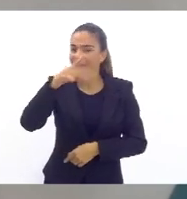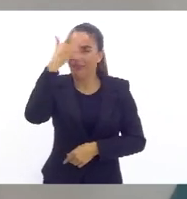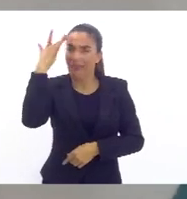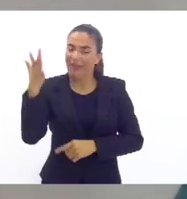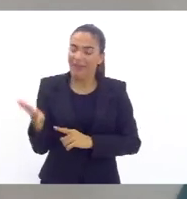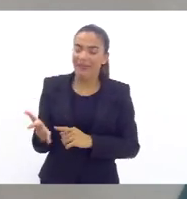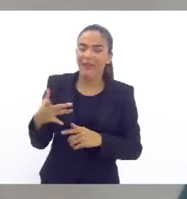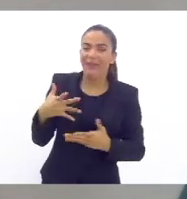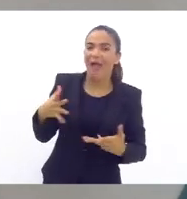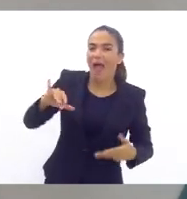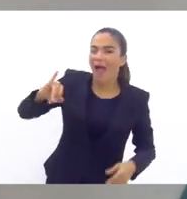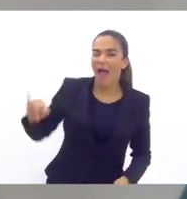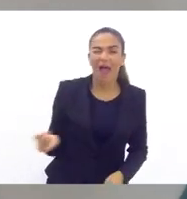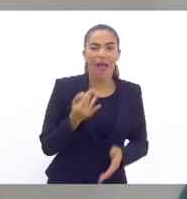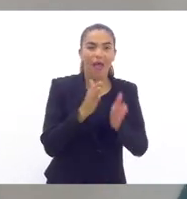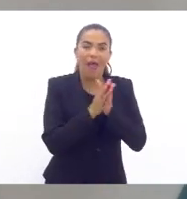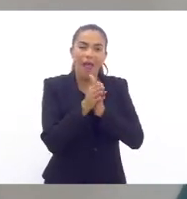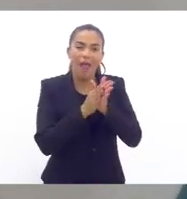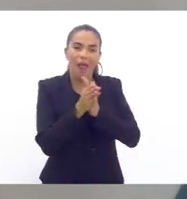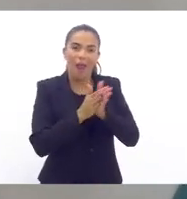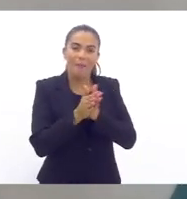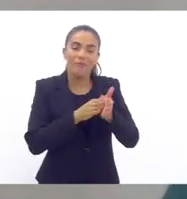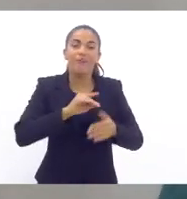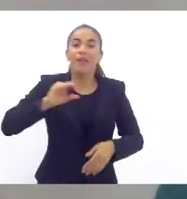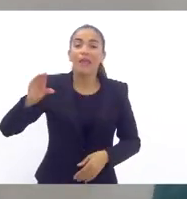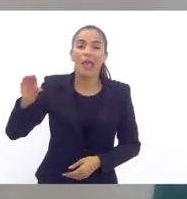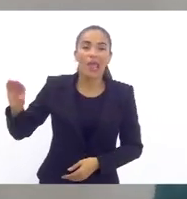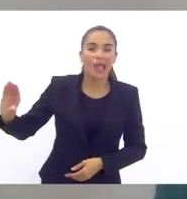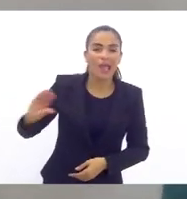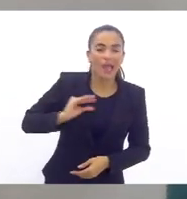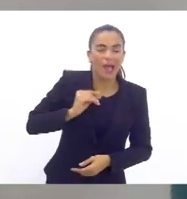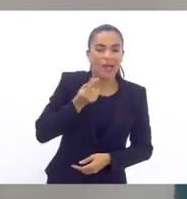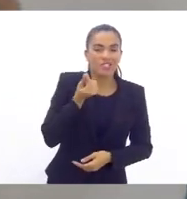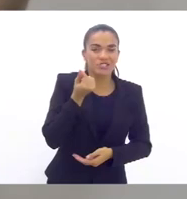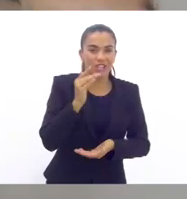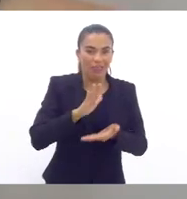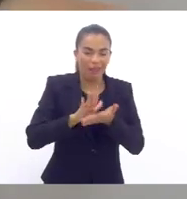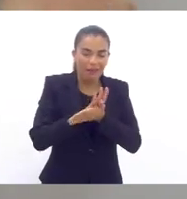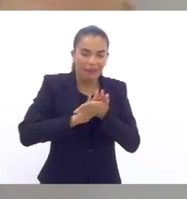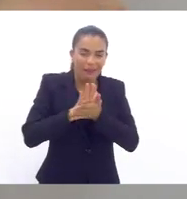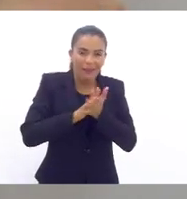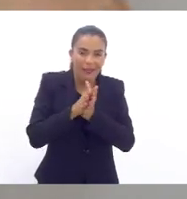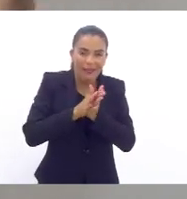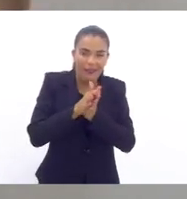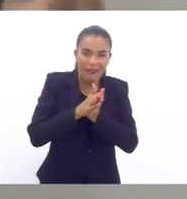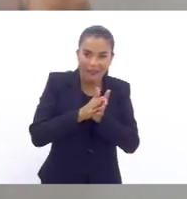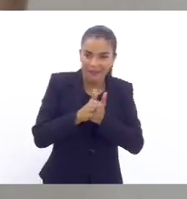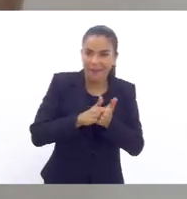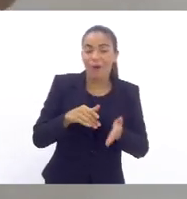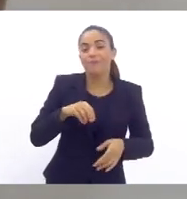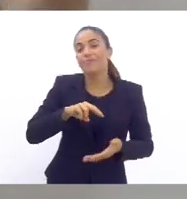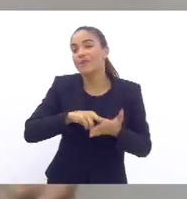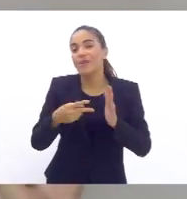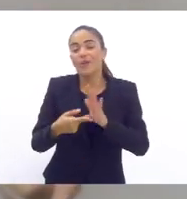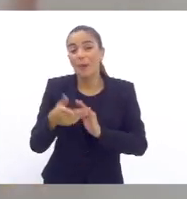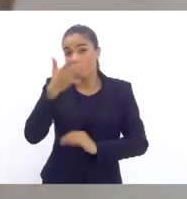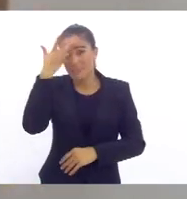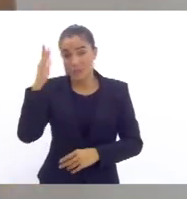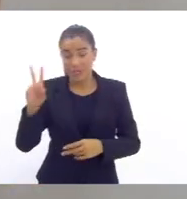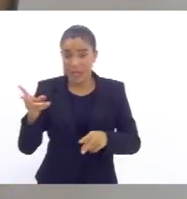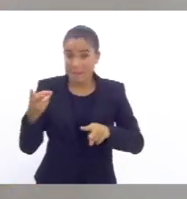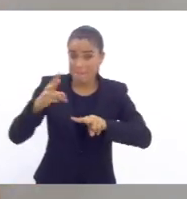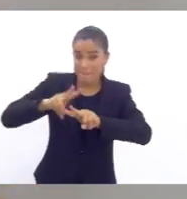beneficia dessa proibição quem ganha dinheiro com essa proibição e nenhum deles que ganha dinheiro está na cadeia ou seja quem está preso